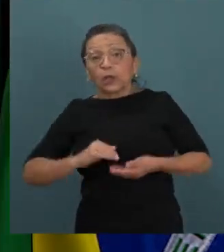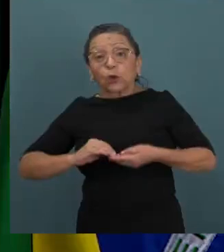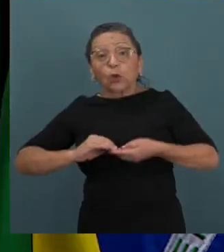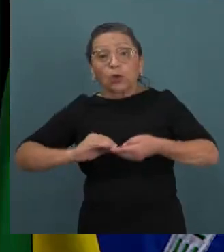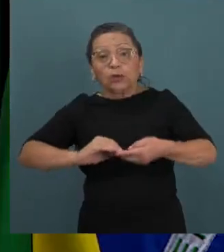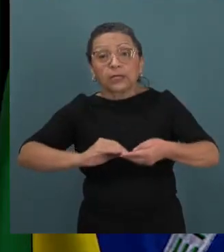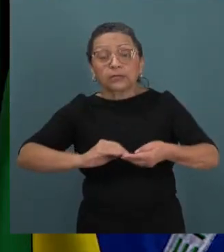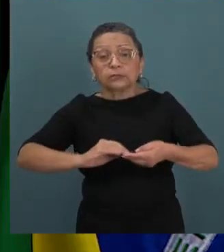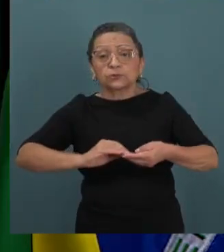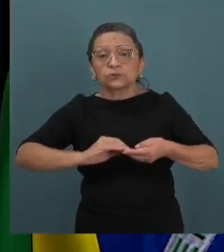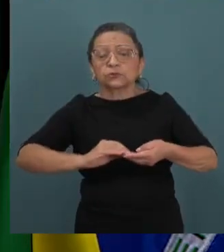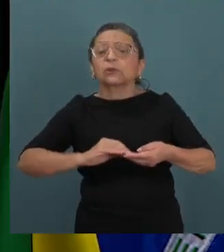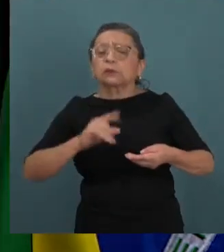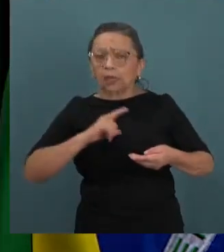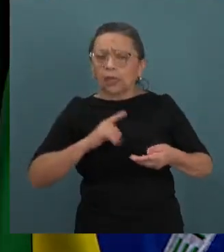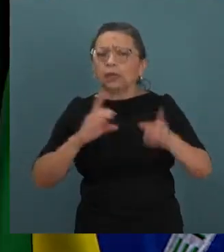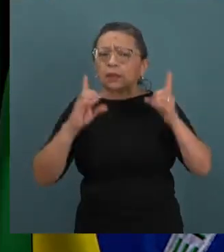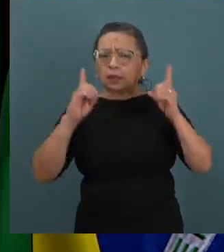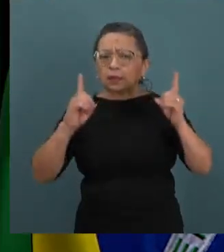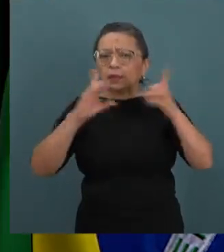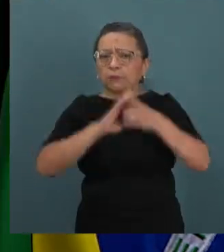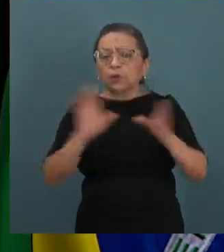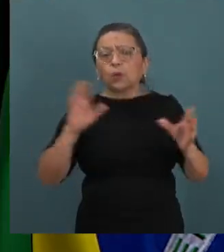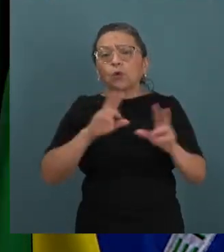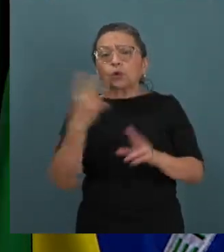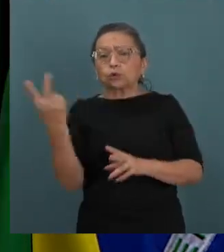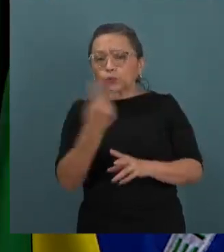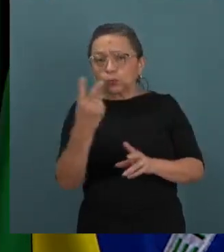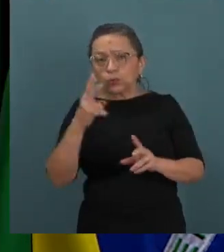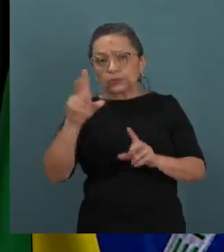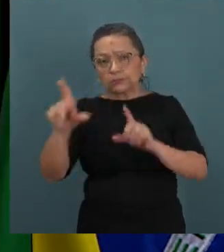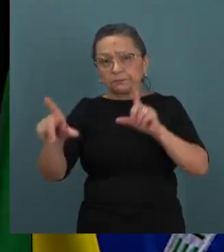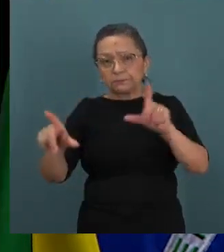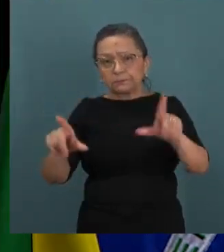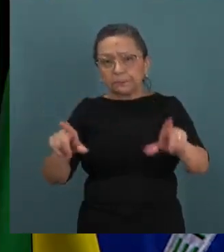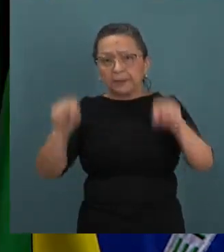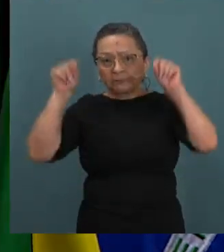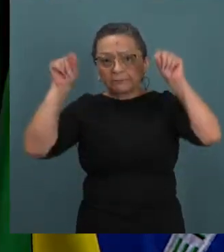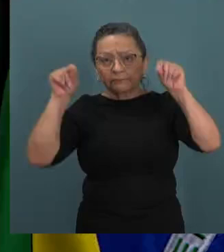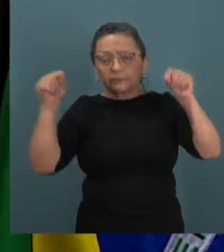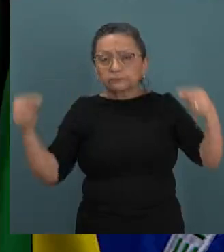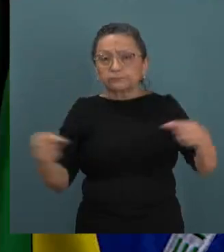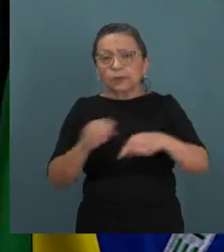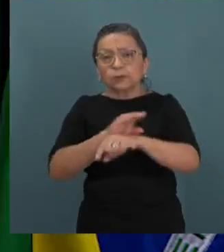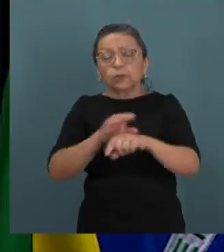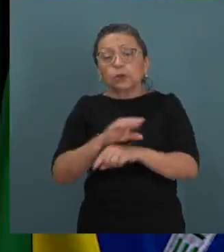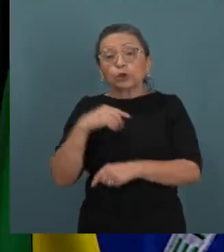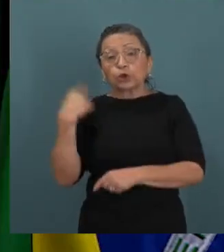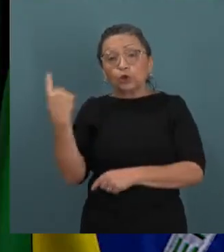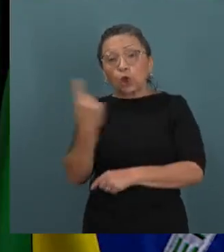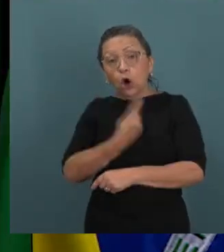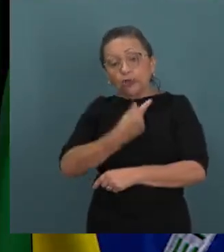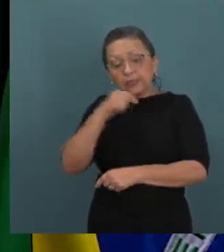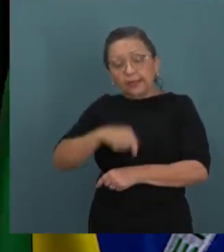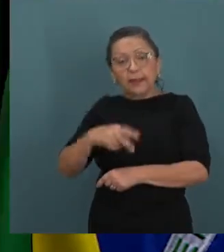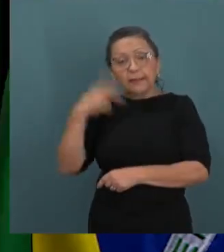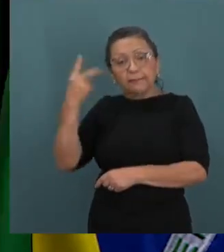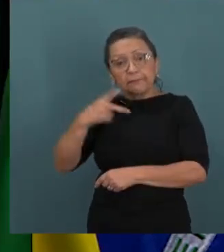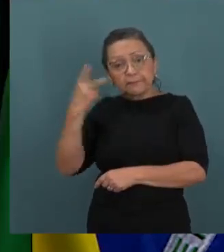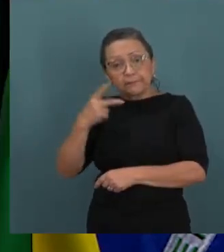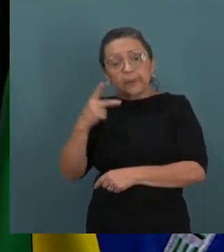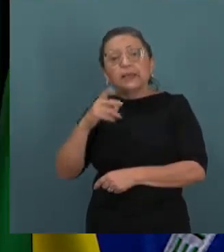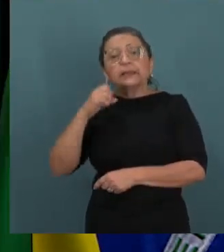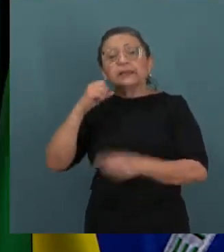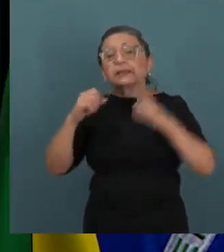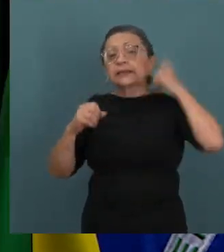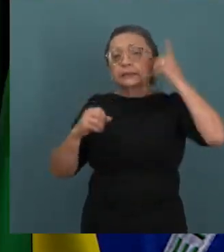existe uma democracia com 2 prerrogativas constitucionais, nós, aqui, parlamentares,